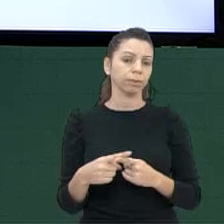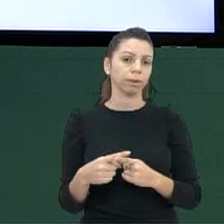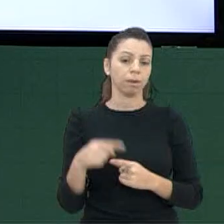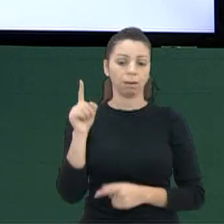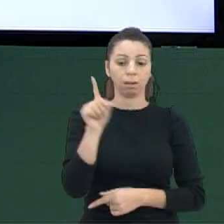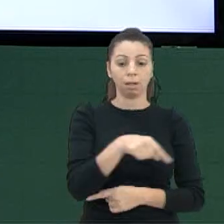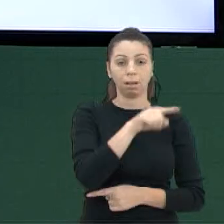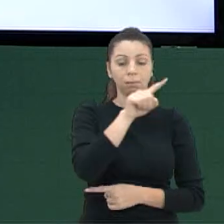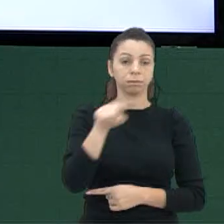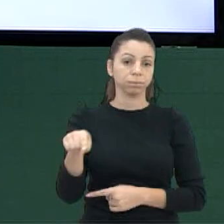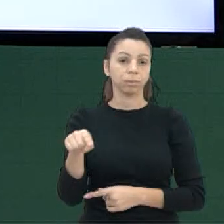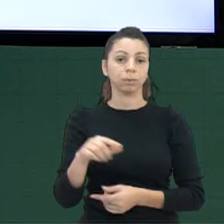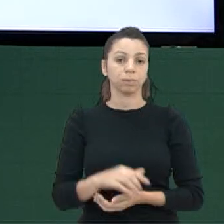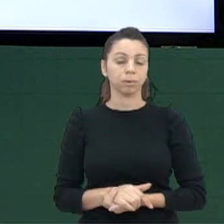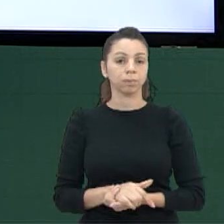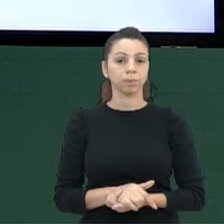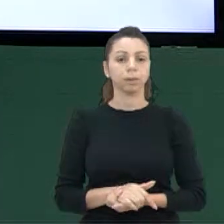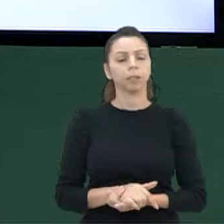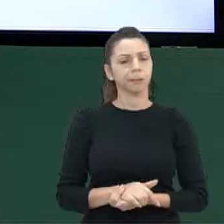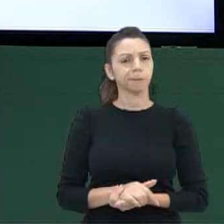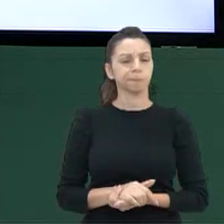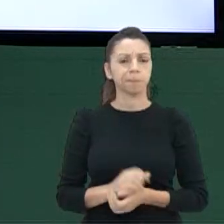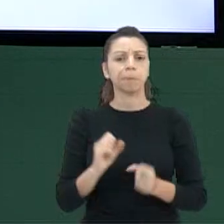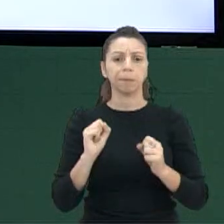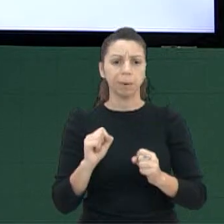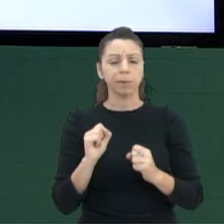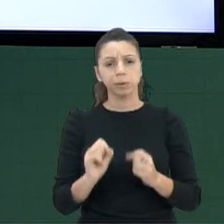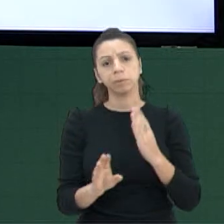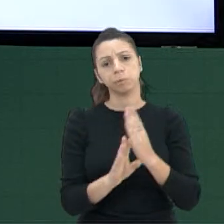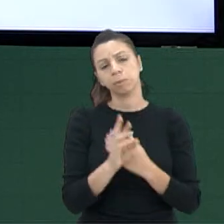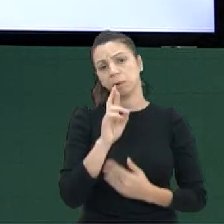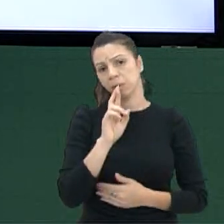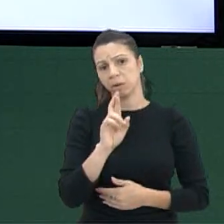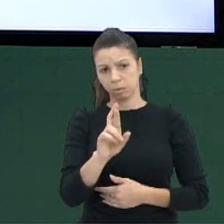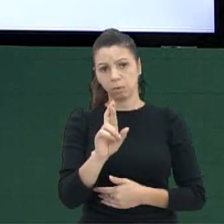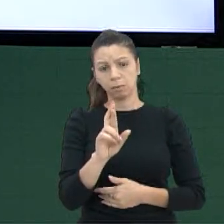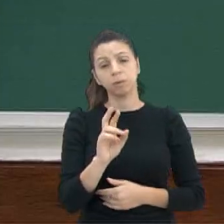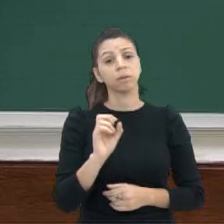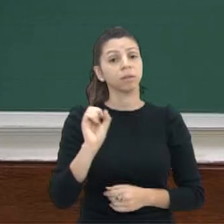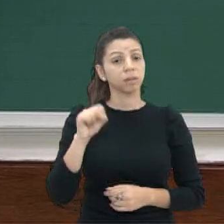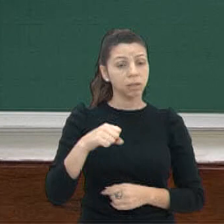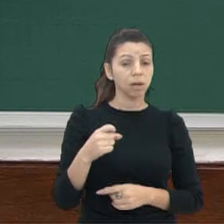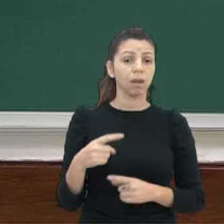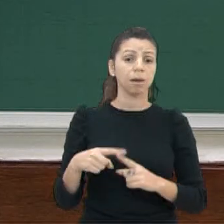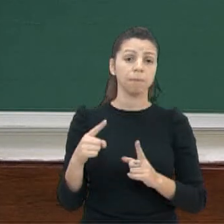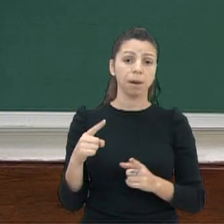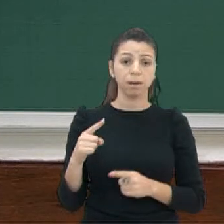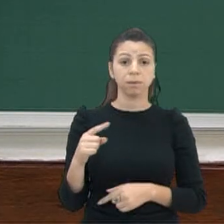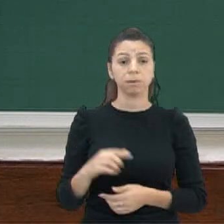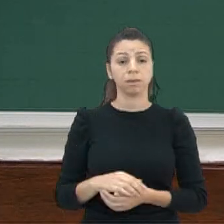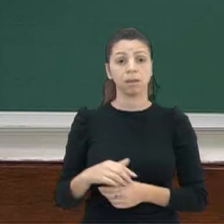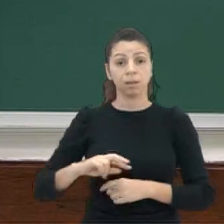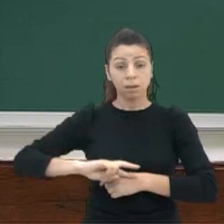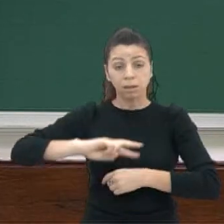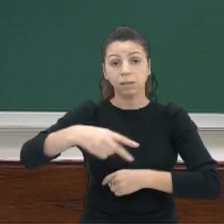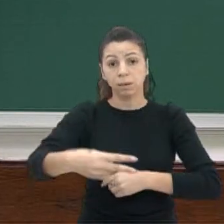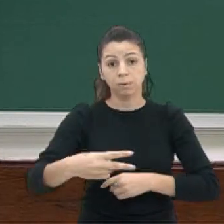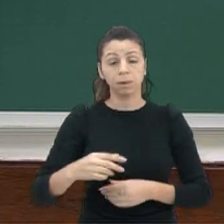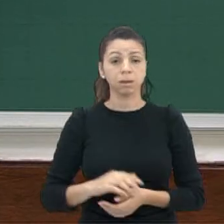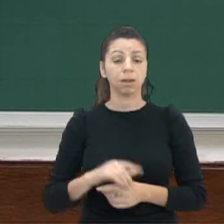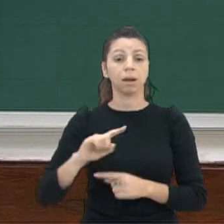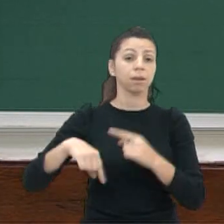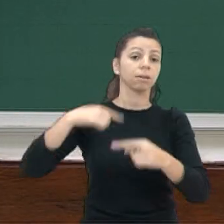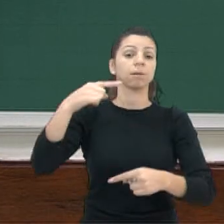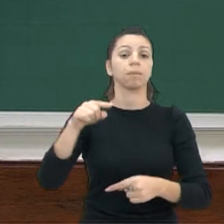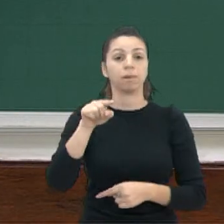minha conta. Tem como se resolver? Sim, tem como se resolver, mas isso a gente vai resolver na sequência e